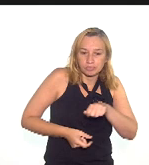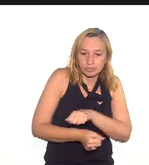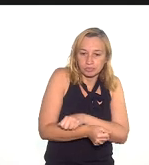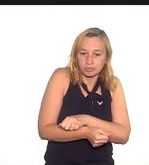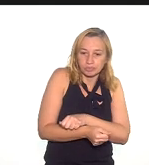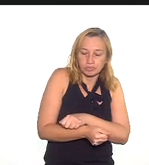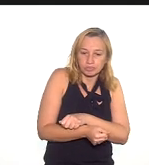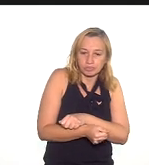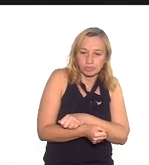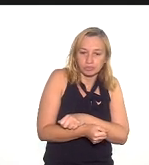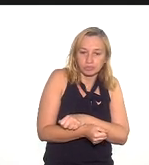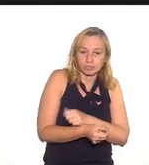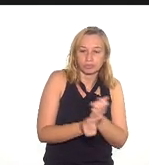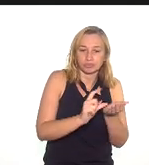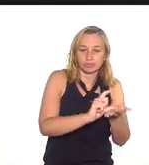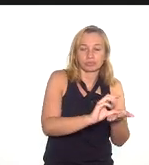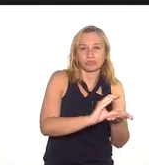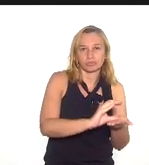recurso